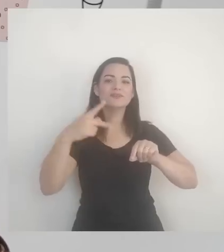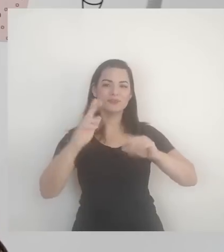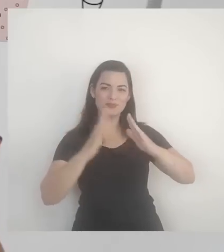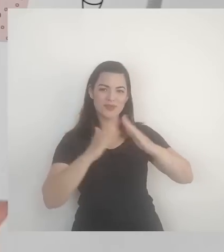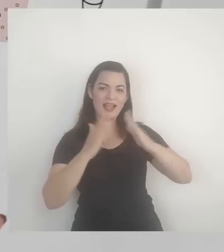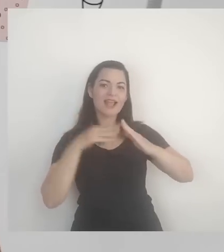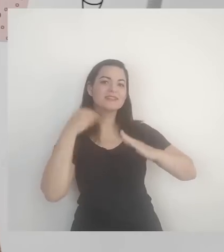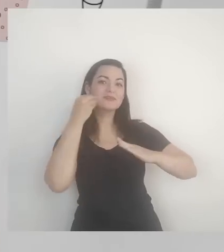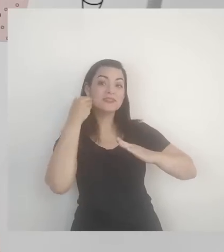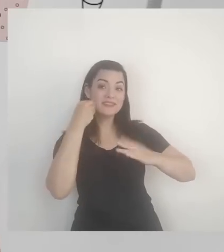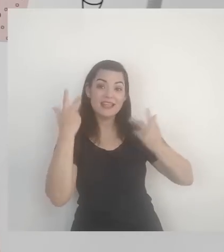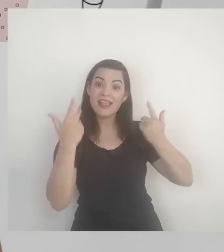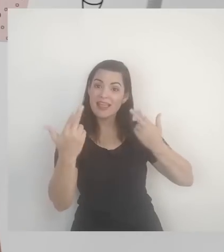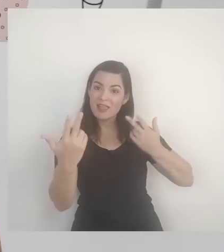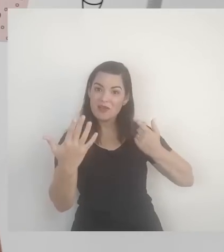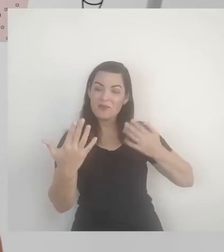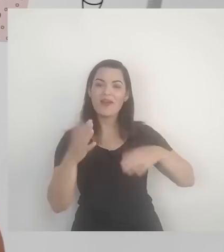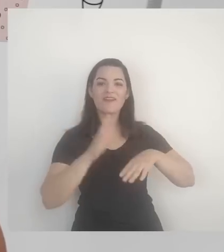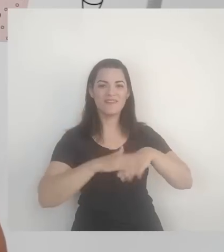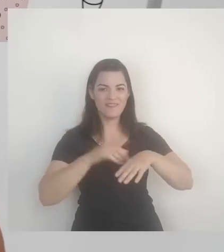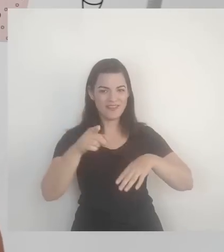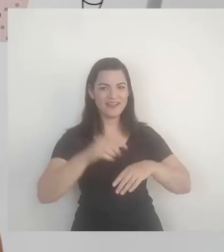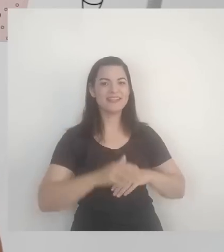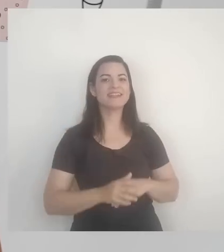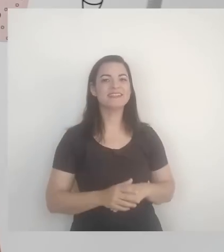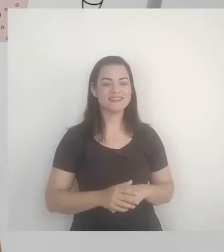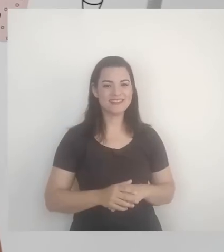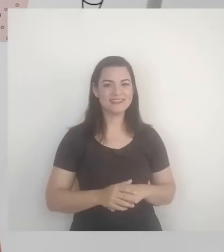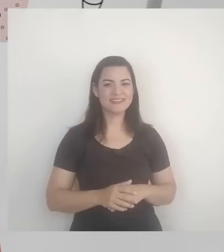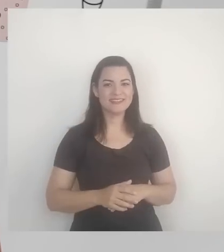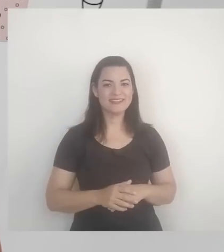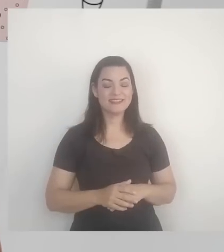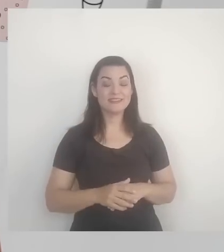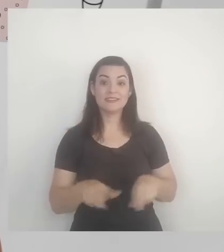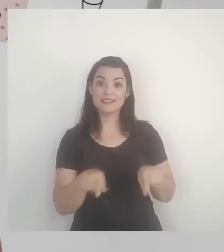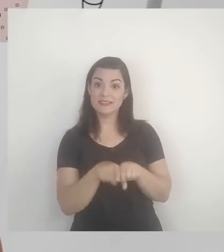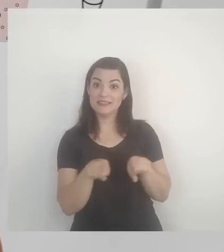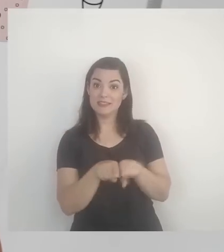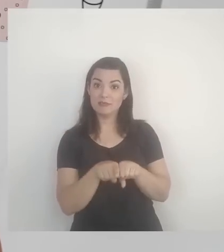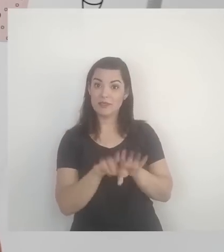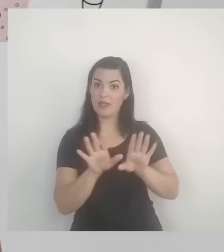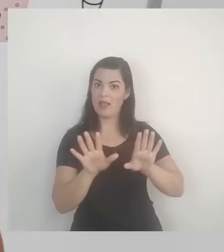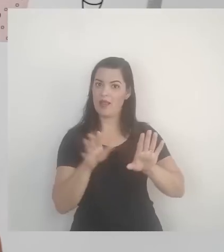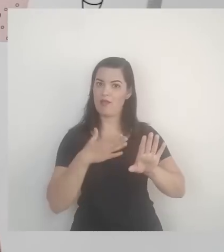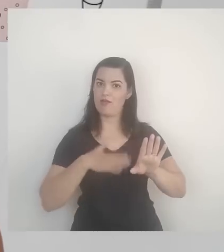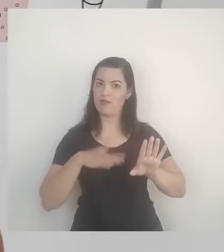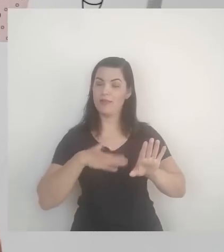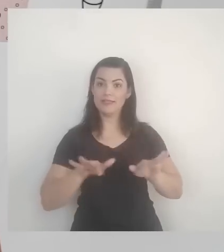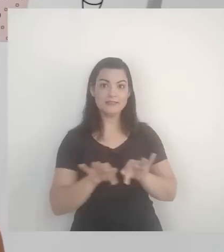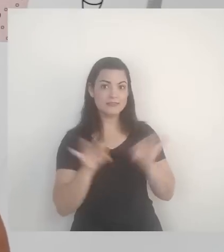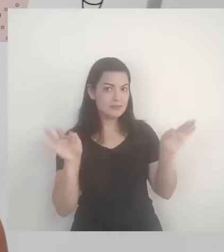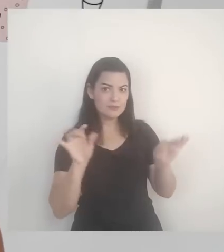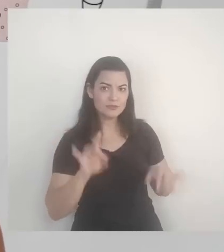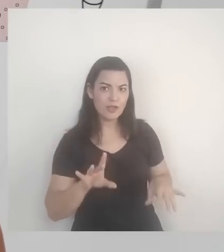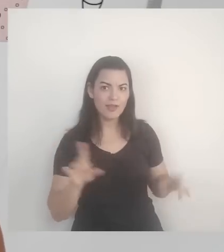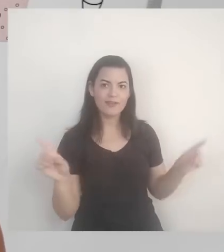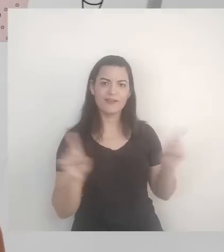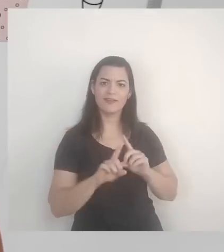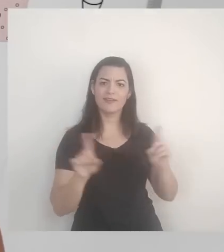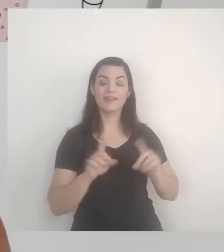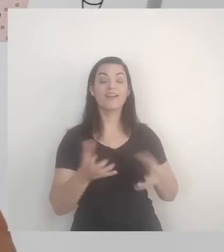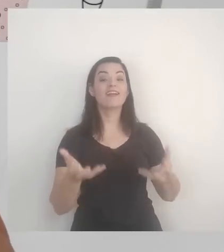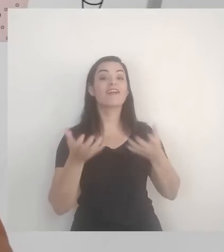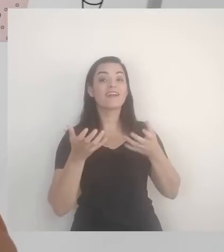vocês reproduzam essa experiência aí na casa de vocês. E não é tão simples assim,